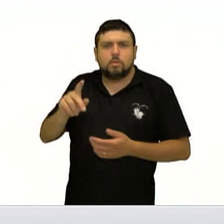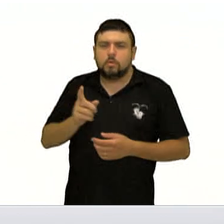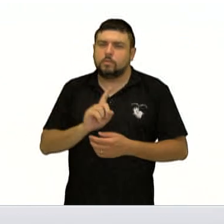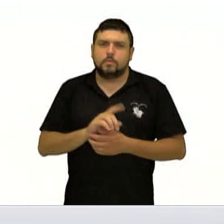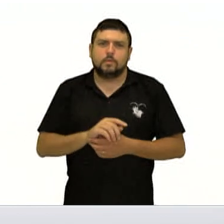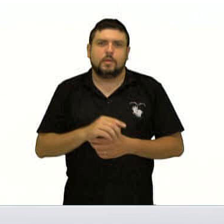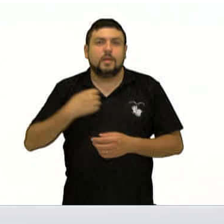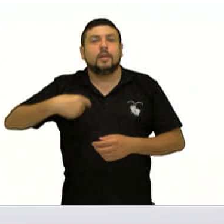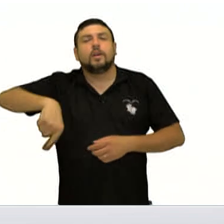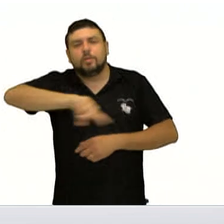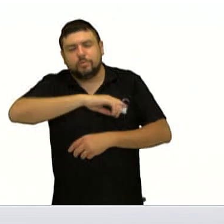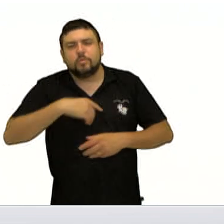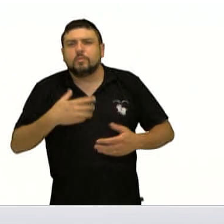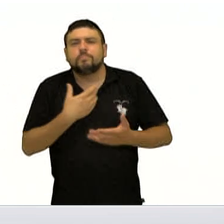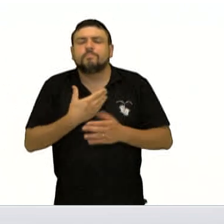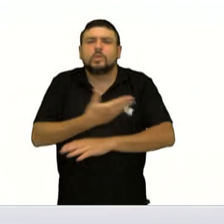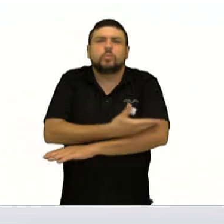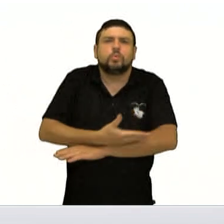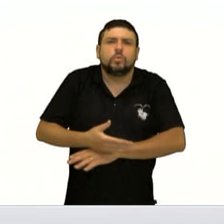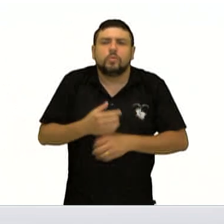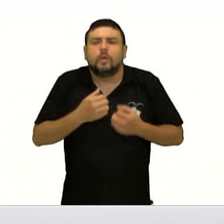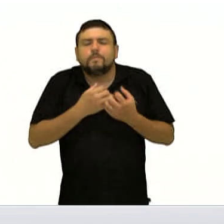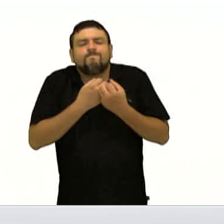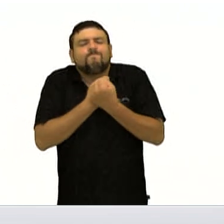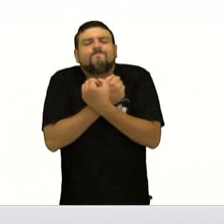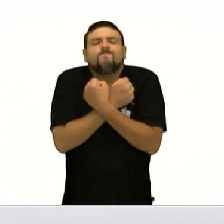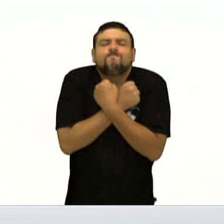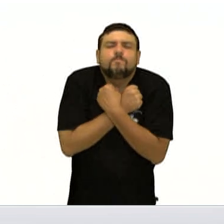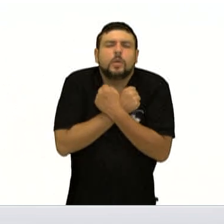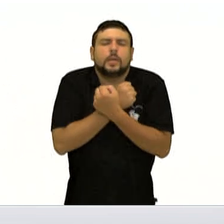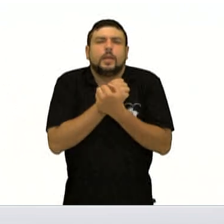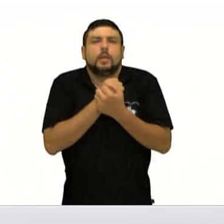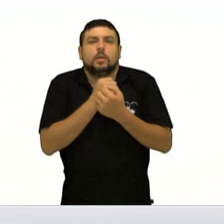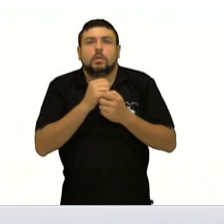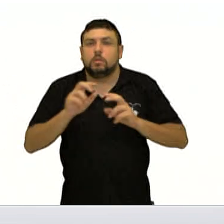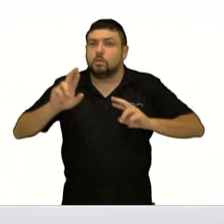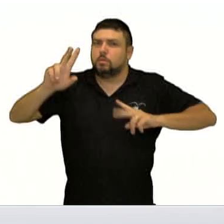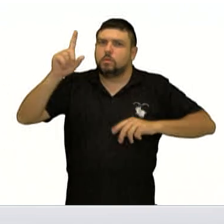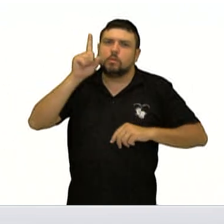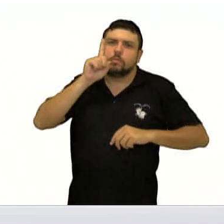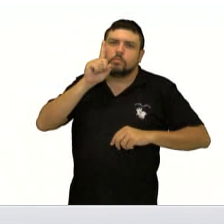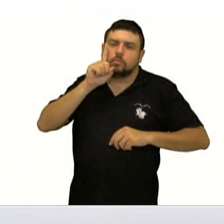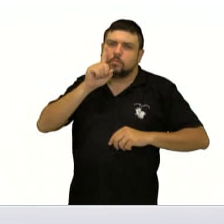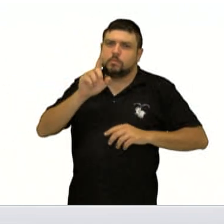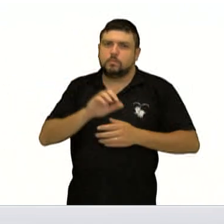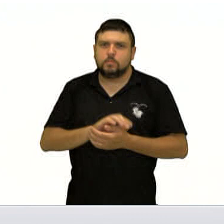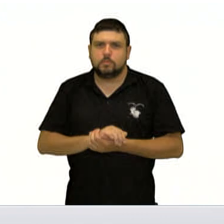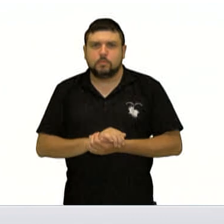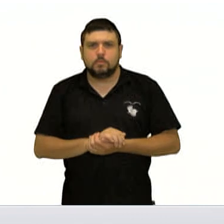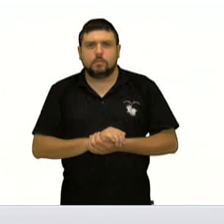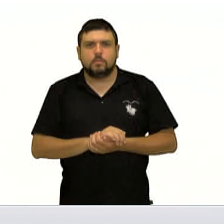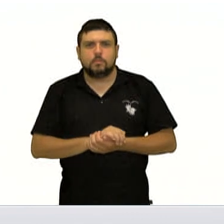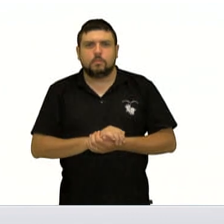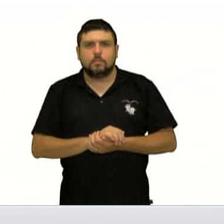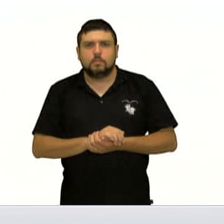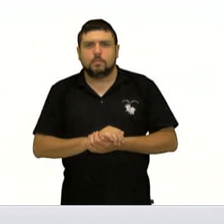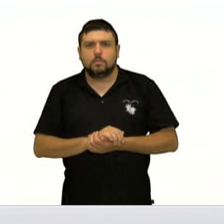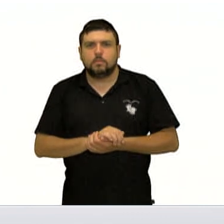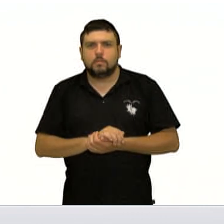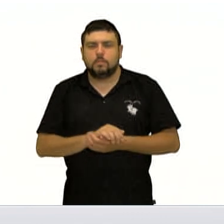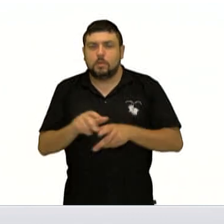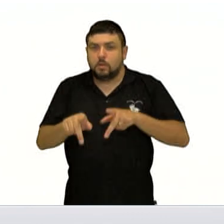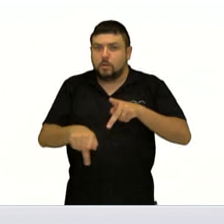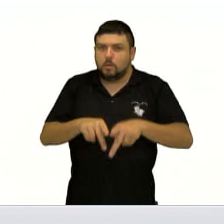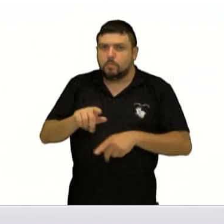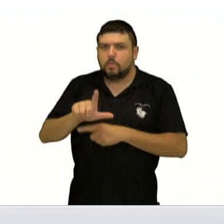com o toque que se não tocar não ama, né? Não é assim que acontece em outras culturas. Pelo contrário, ela